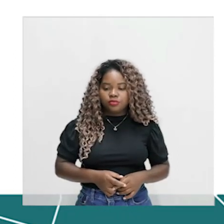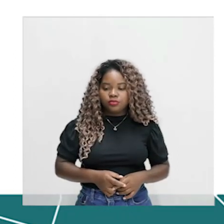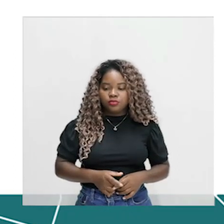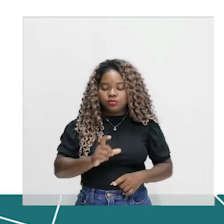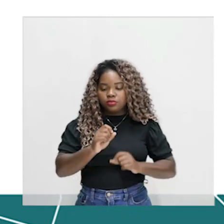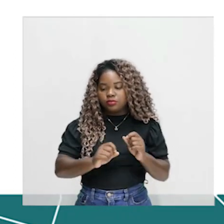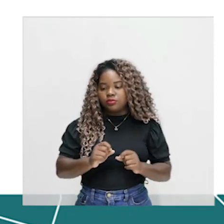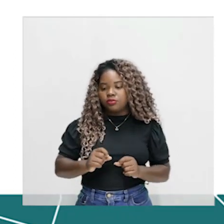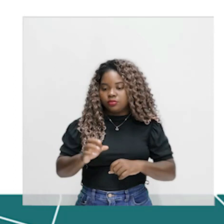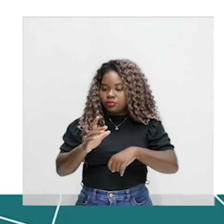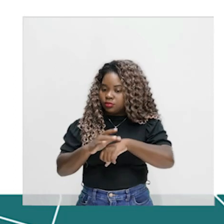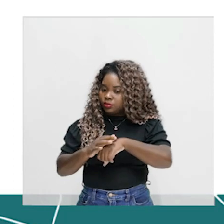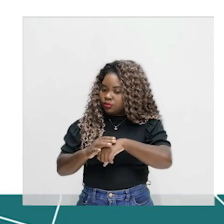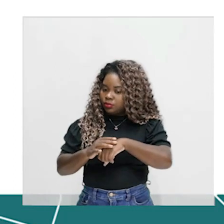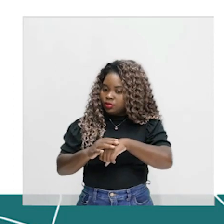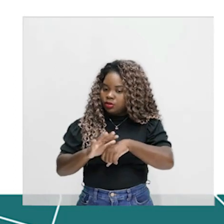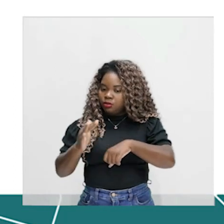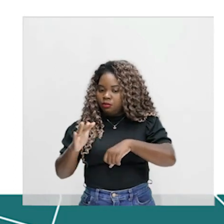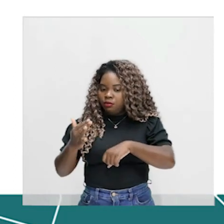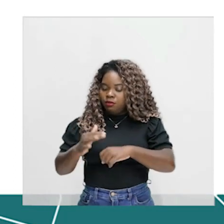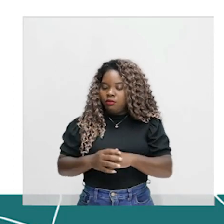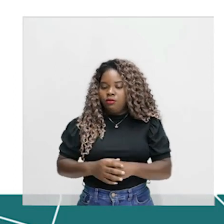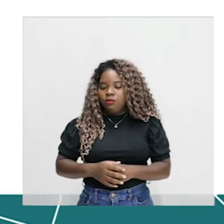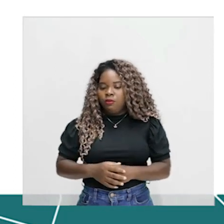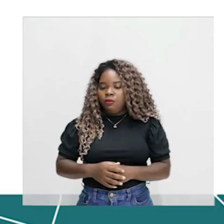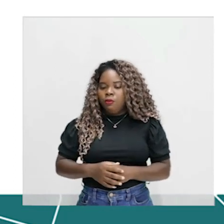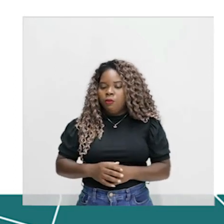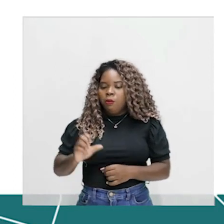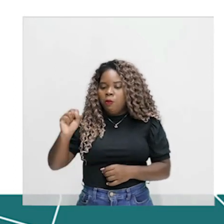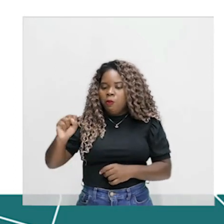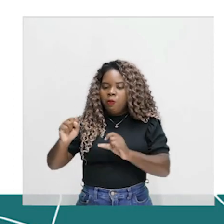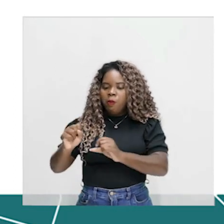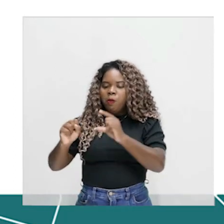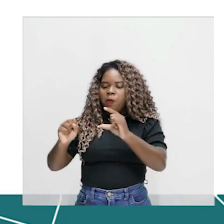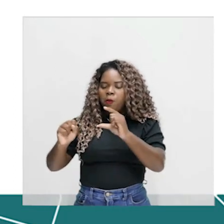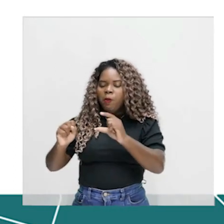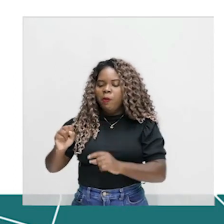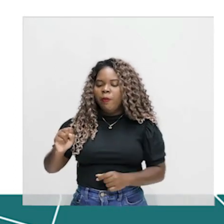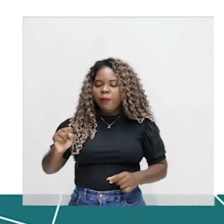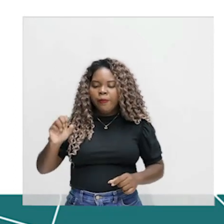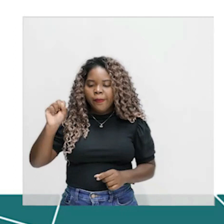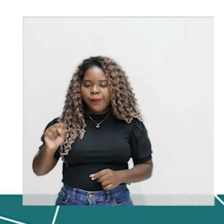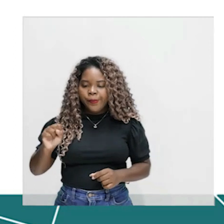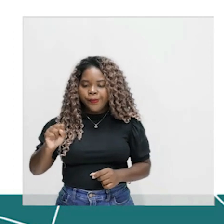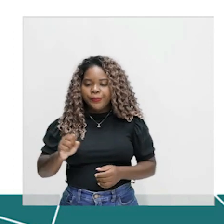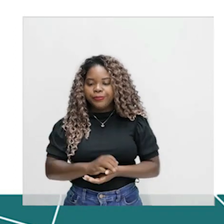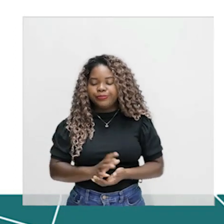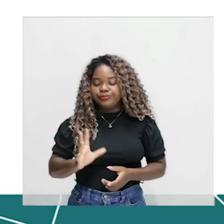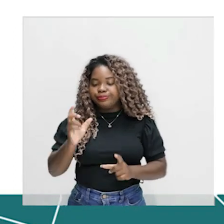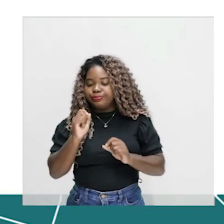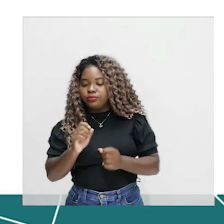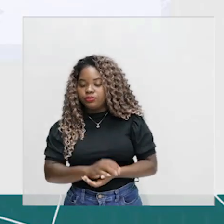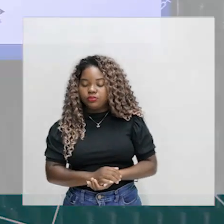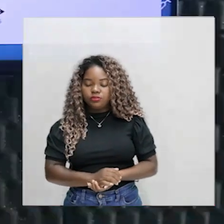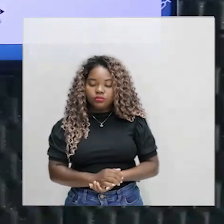anemia falciforme Severa ou seja homozigoto dominante e os indivíduos homozigotos recessivo são